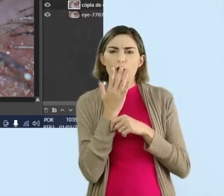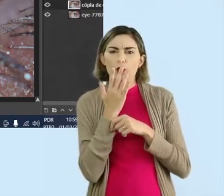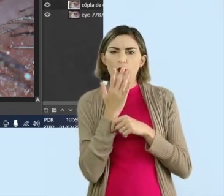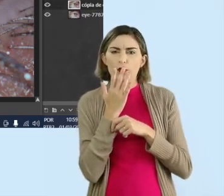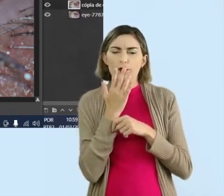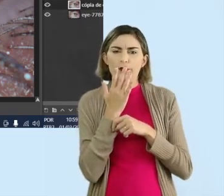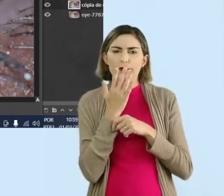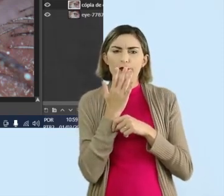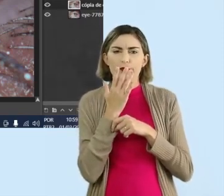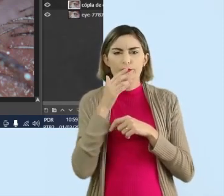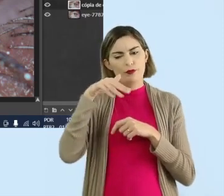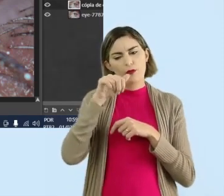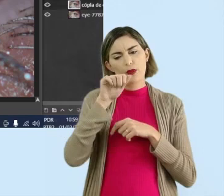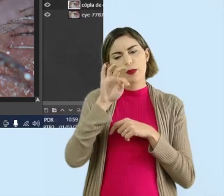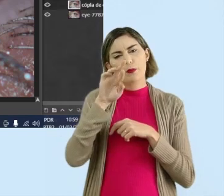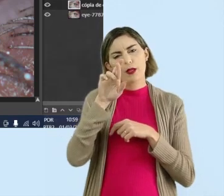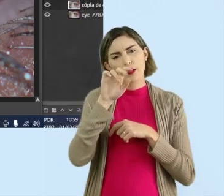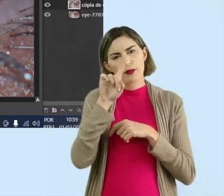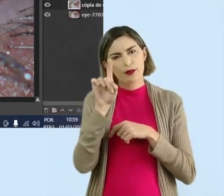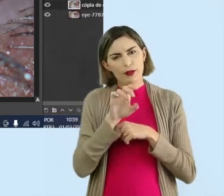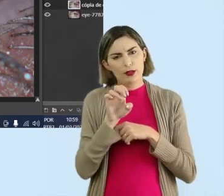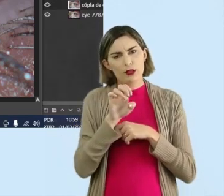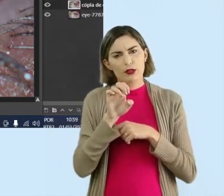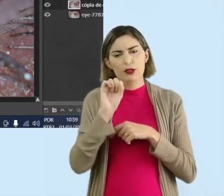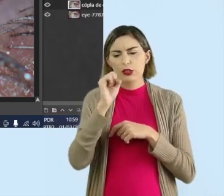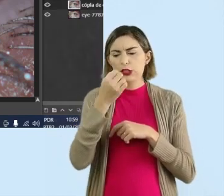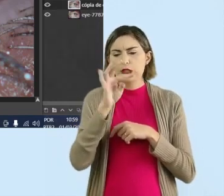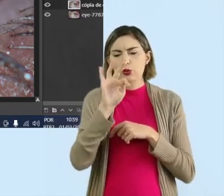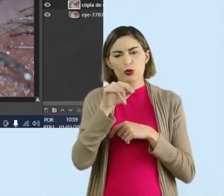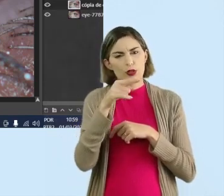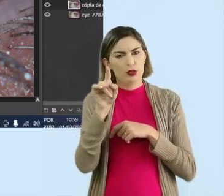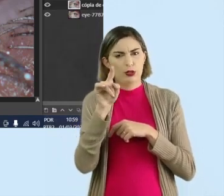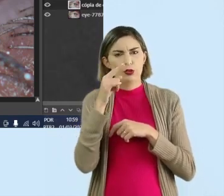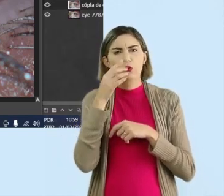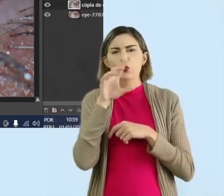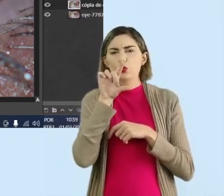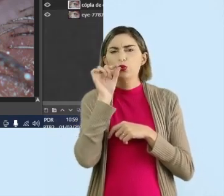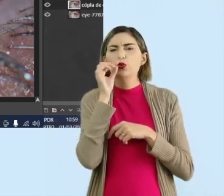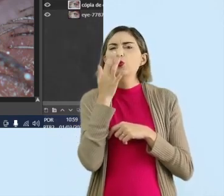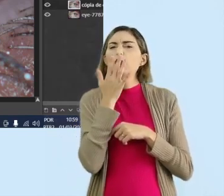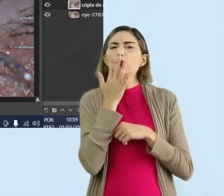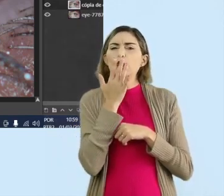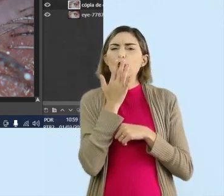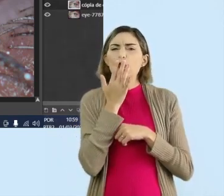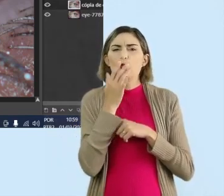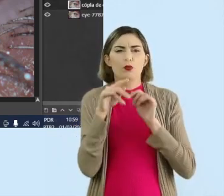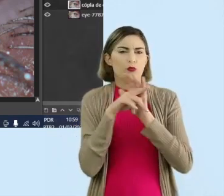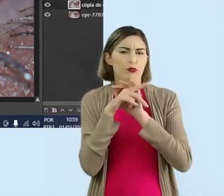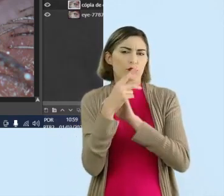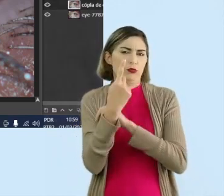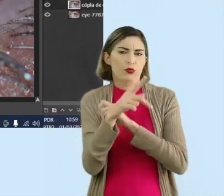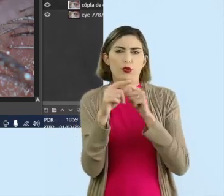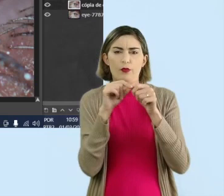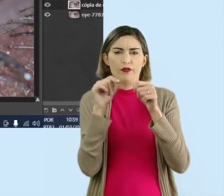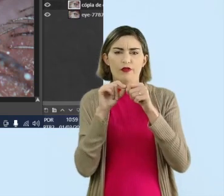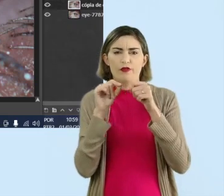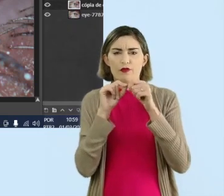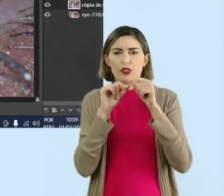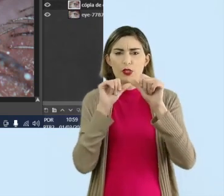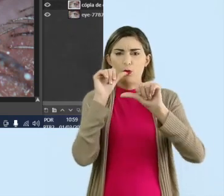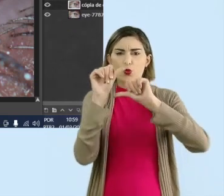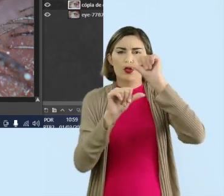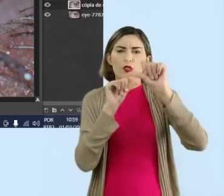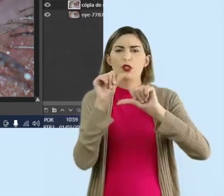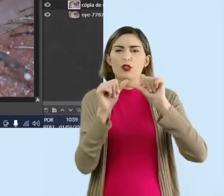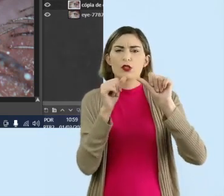matriz de saturação. E aqui você pode escolher uma cor específica para fazer a mudança. Eu vou logo na